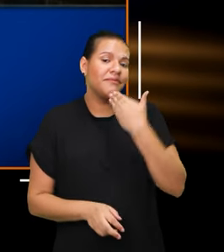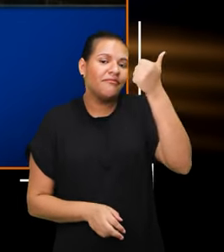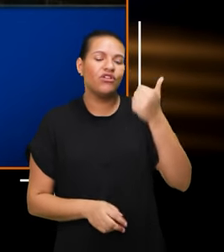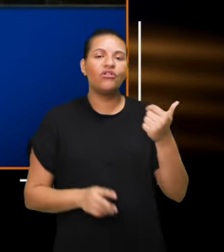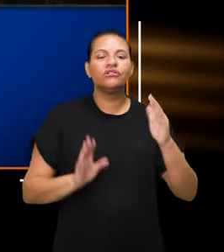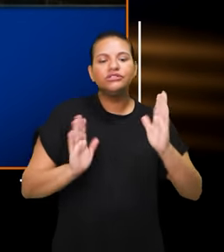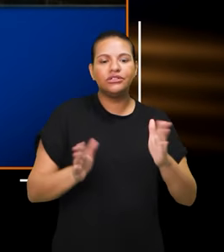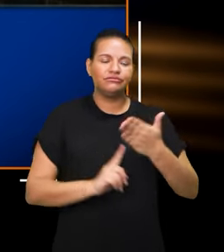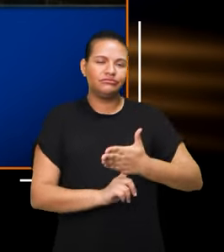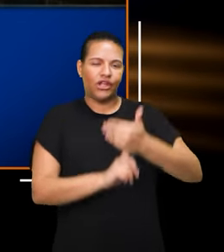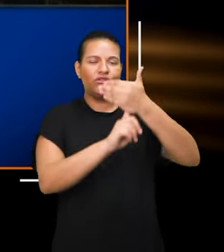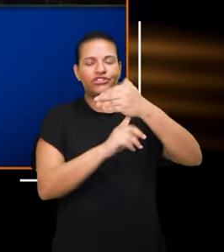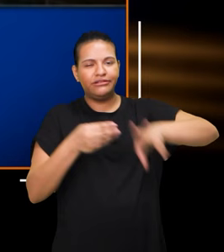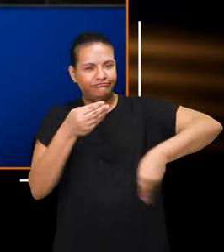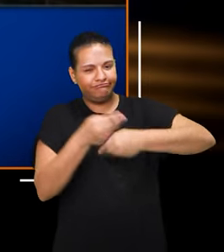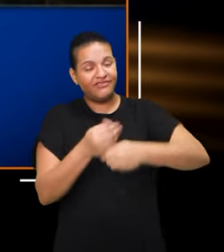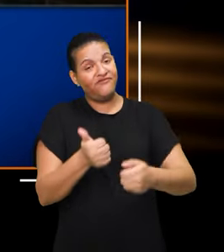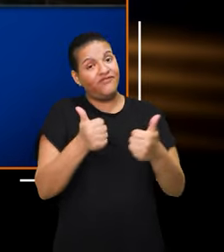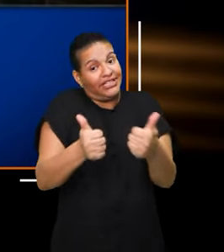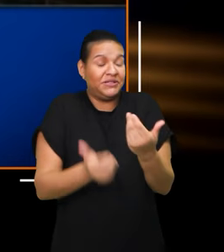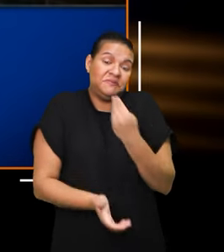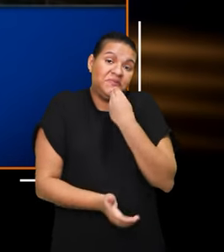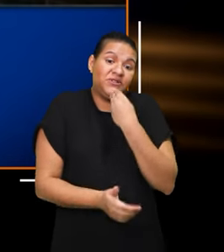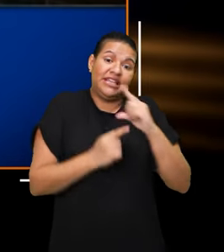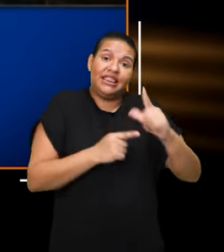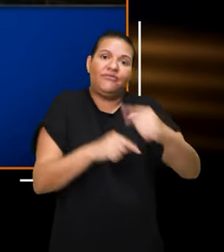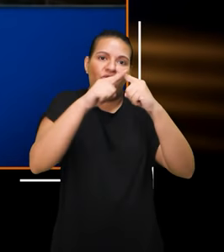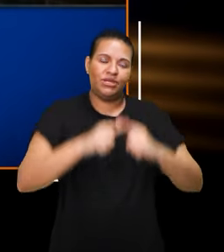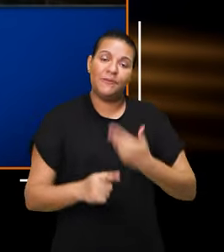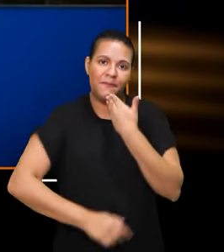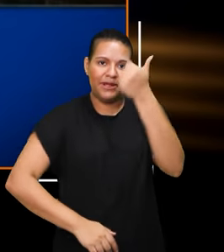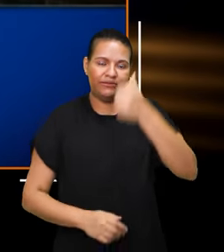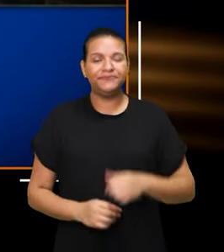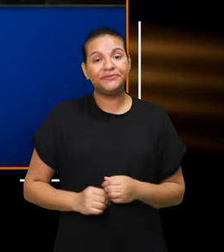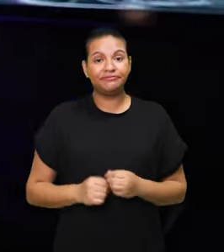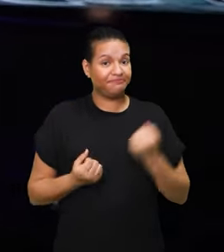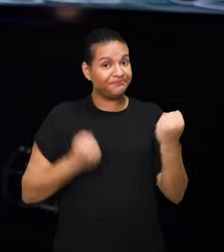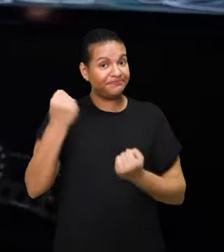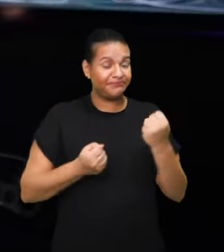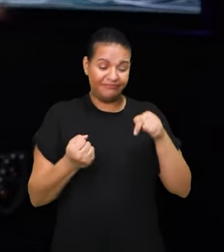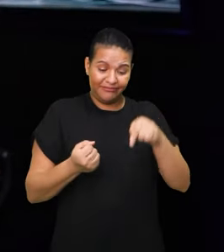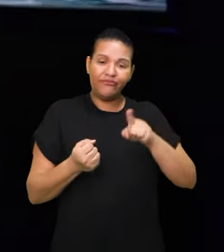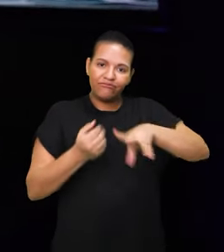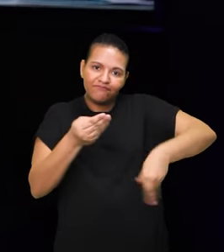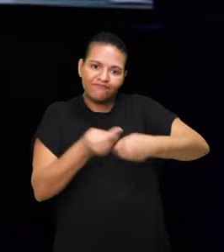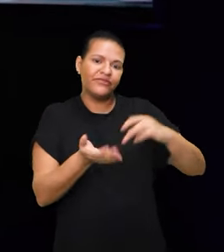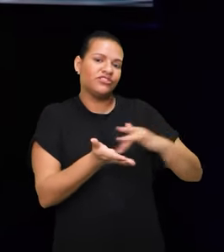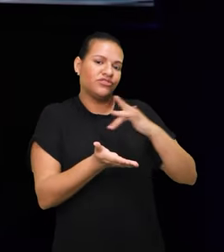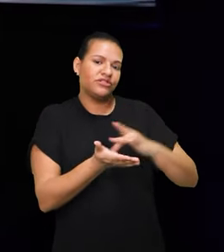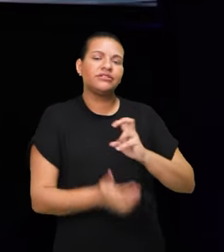se diferenciar quem saber fazer melhor uso das informações e da tecnologia também vai ter alguma vantagem competitiva no final Esse carro é um carro